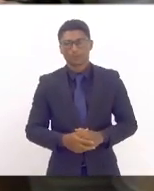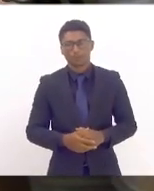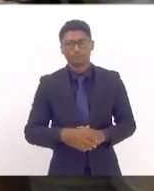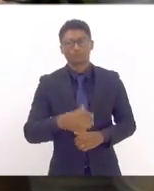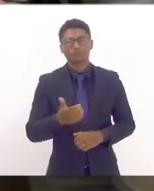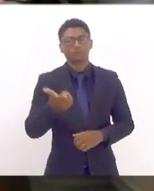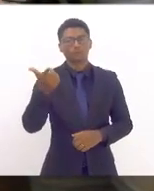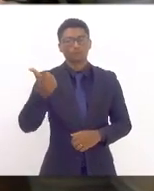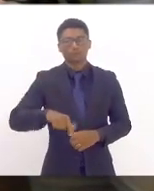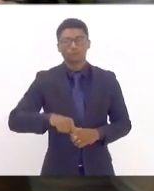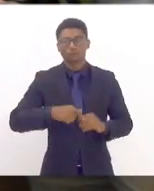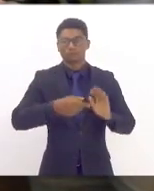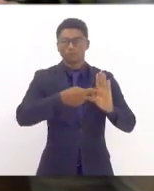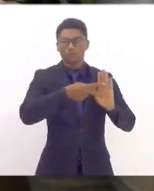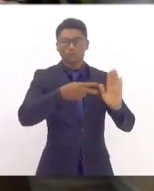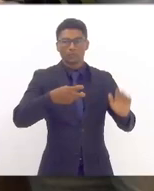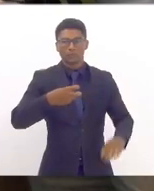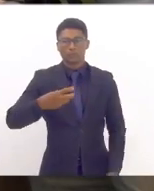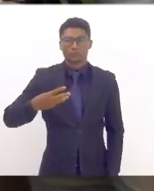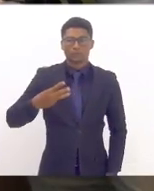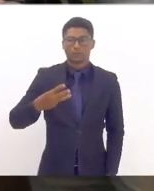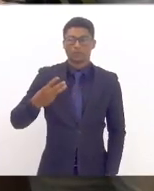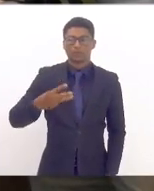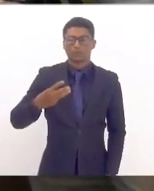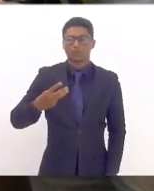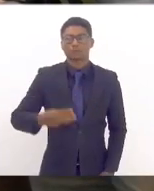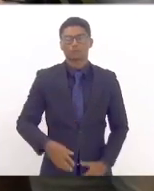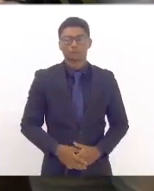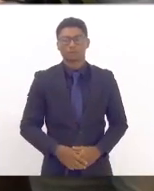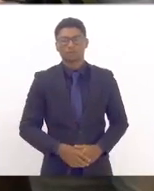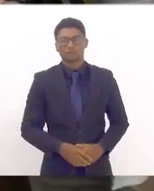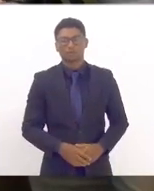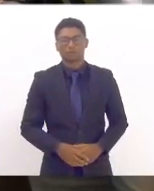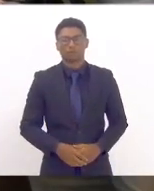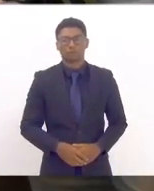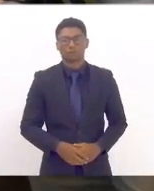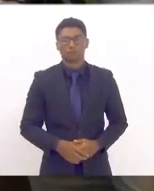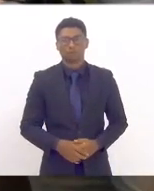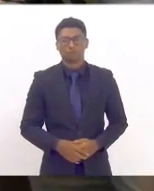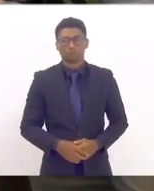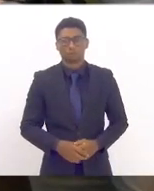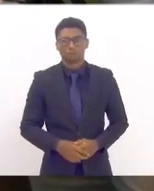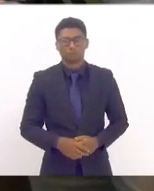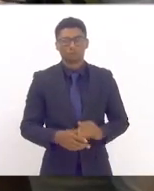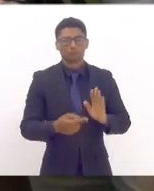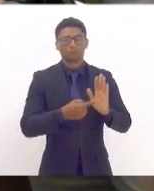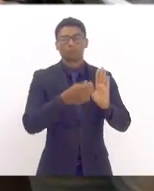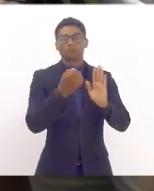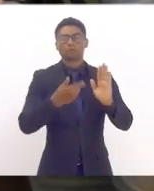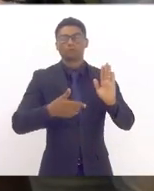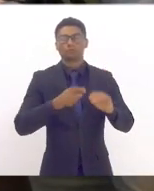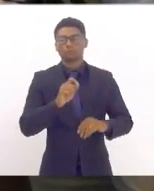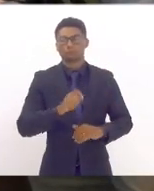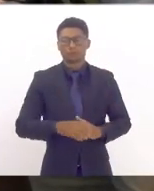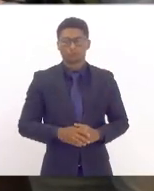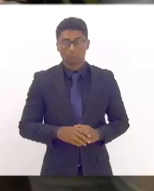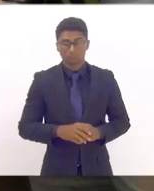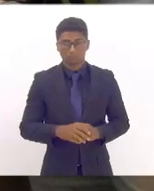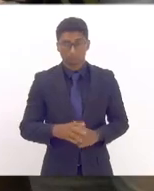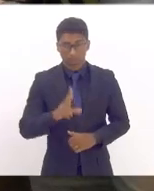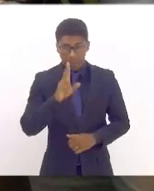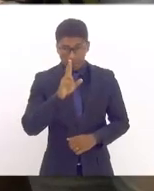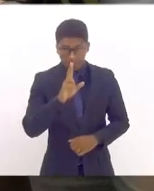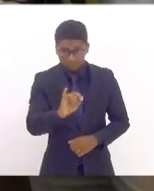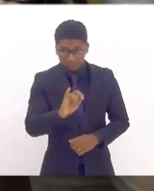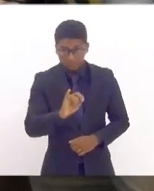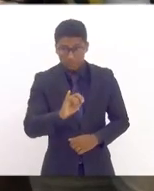lá no artigo 3º Deputado Chico Machado tá dito que se a